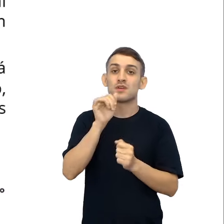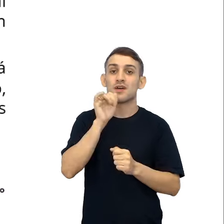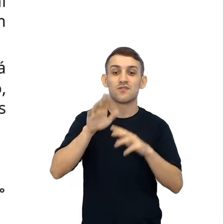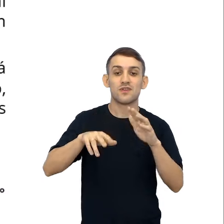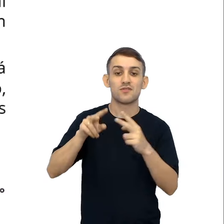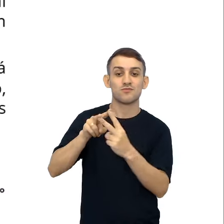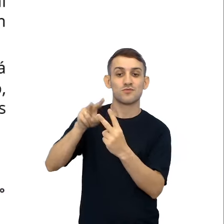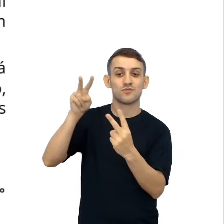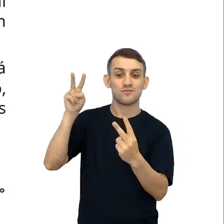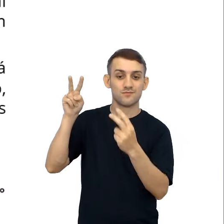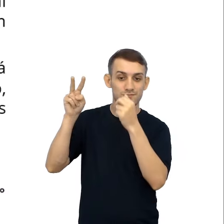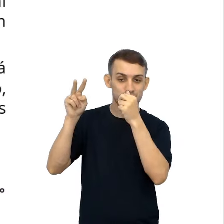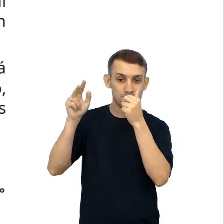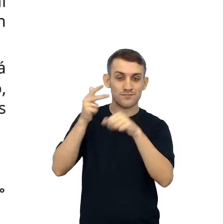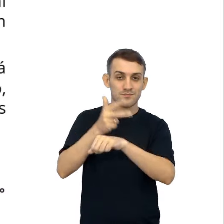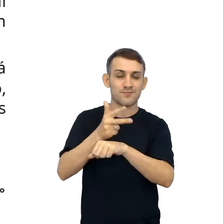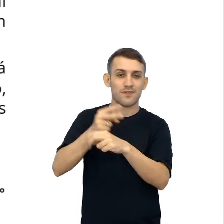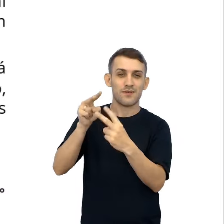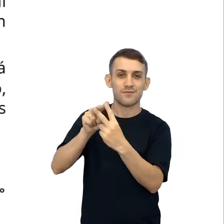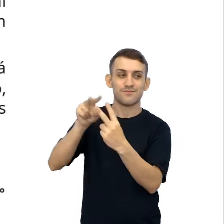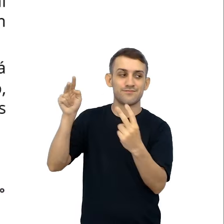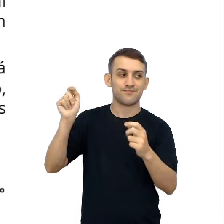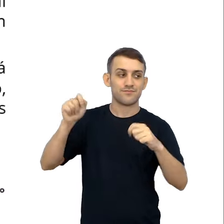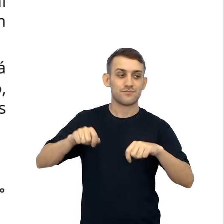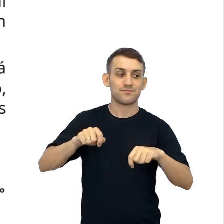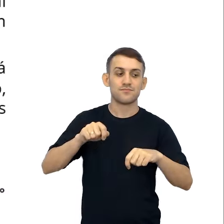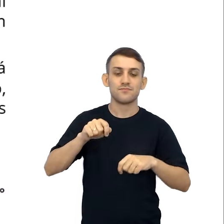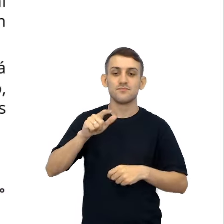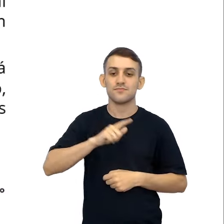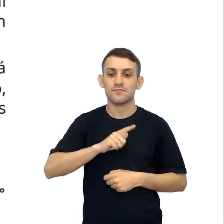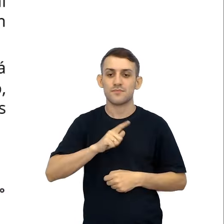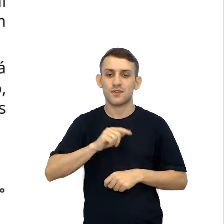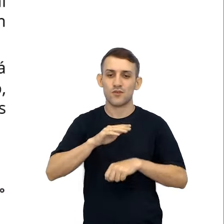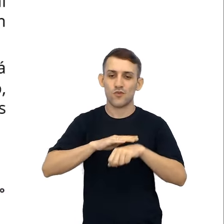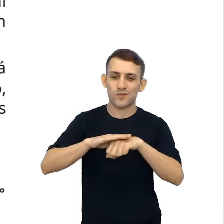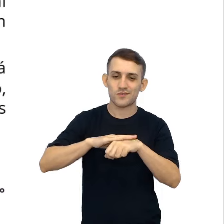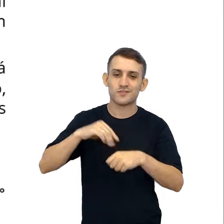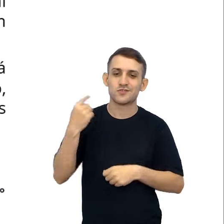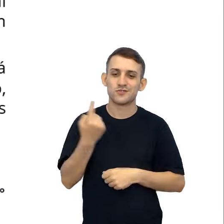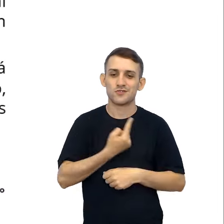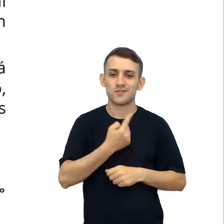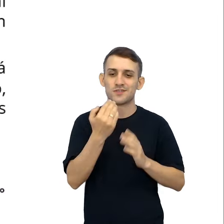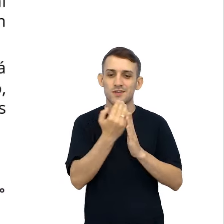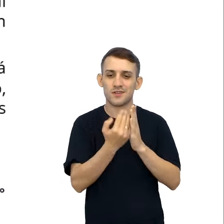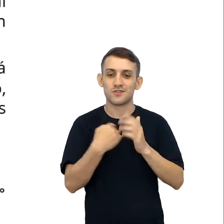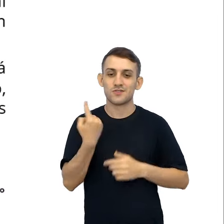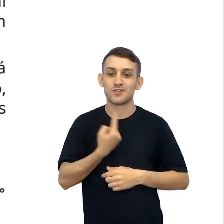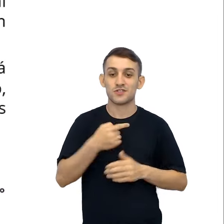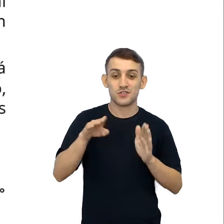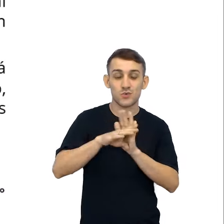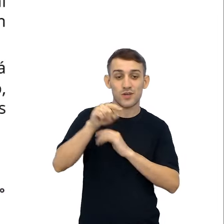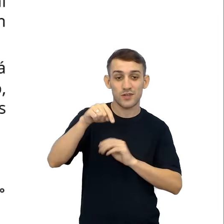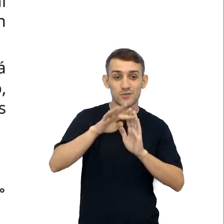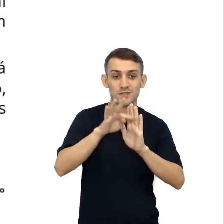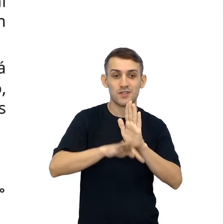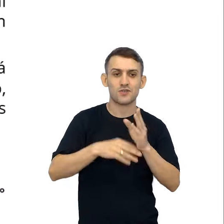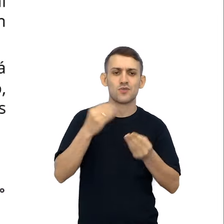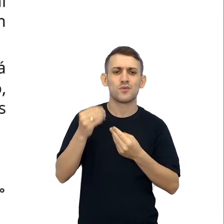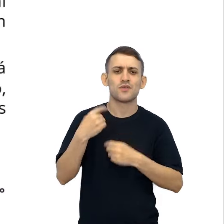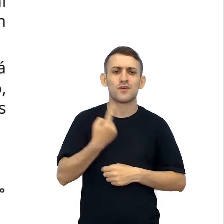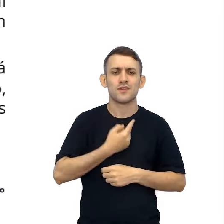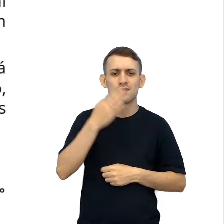por meio de videoconferências, né? Então, a gente foi aqui conversando e vamos colocando. Chegamos a esse texto. Como sabemos,